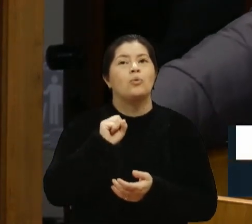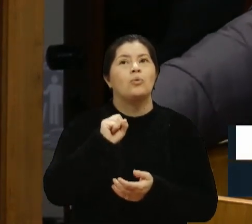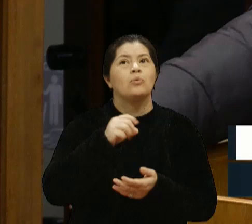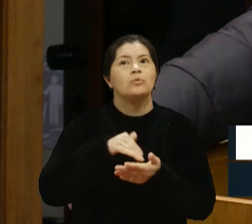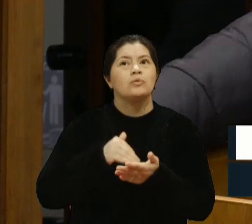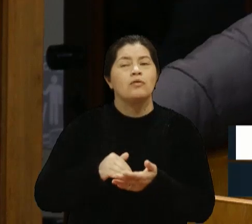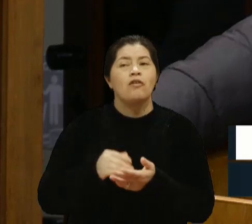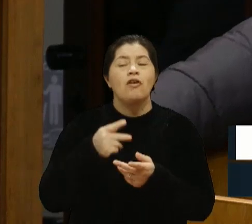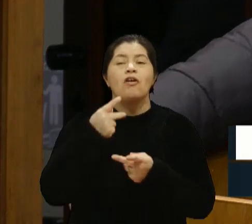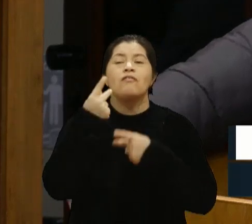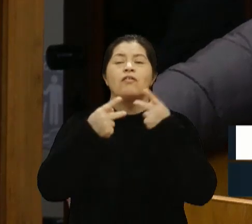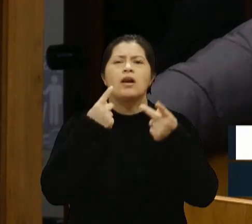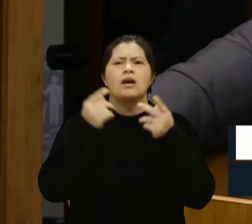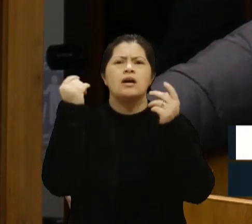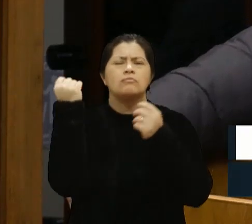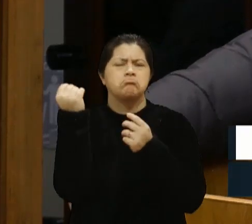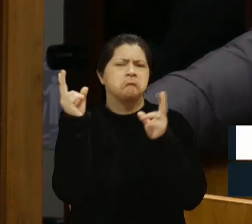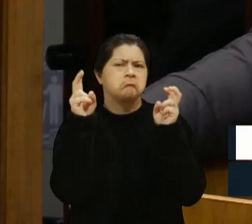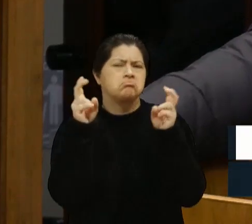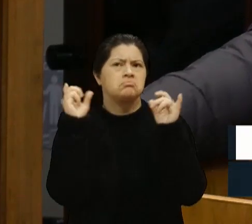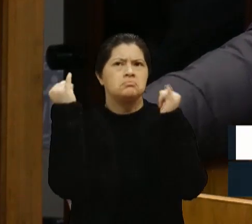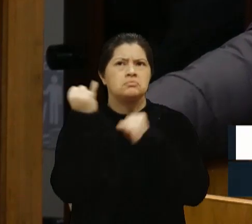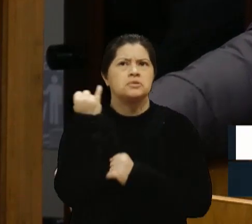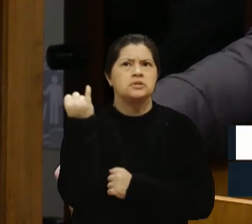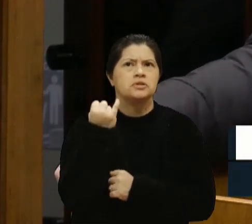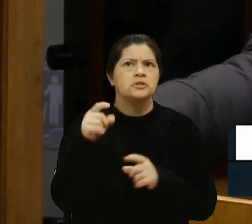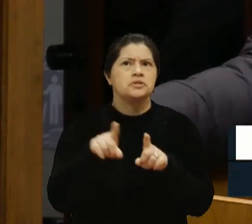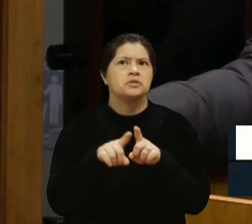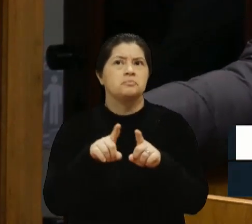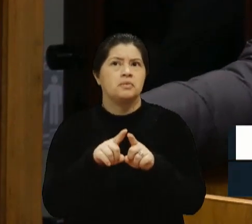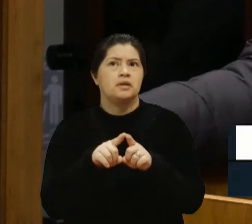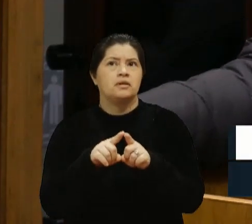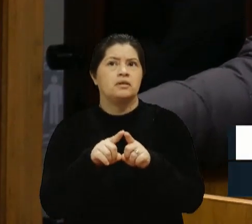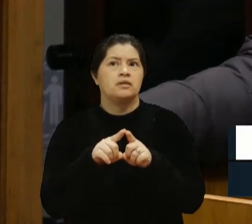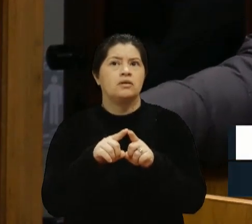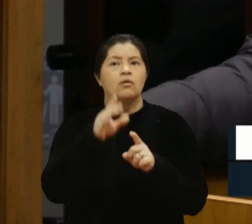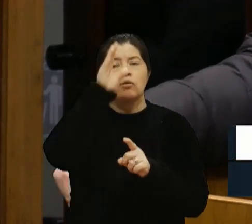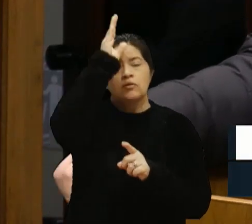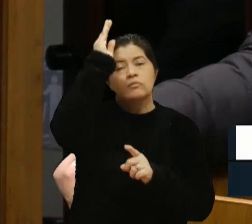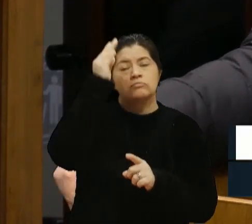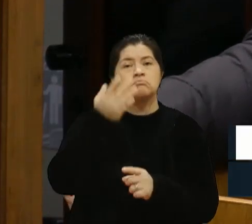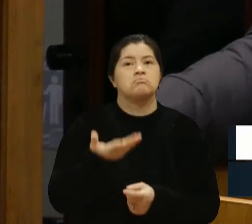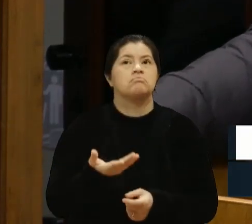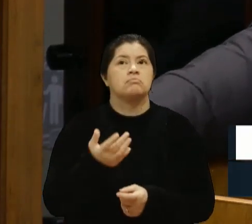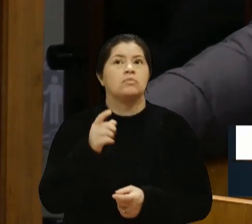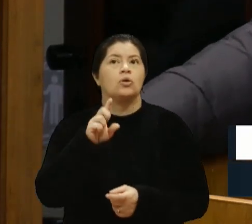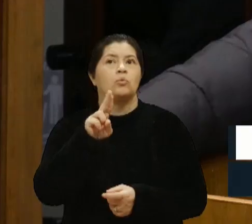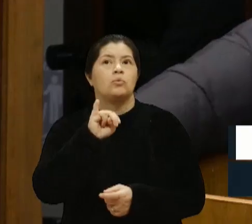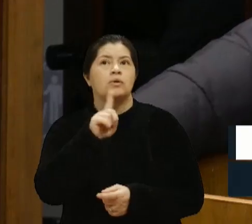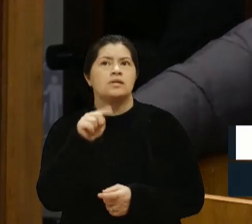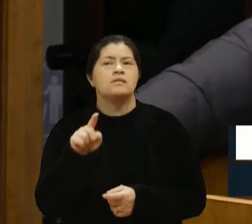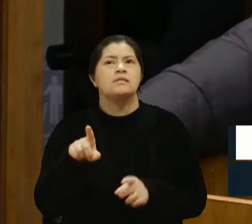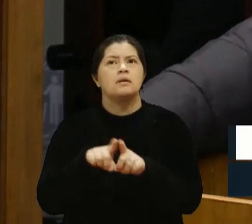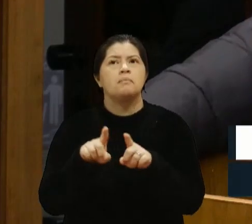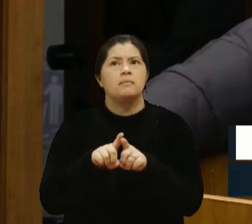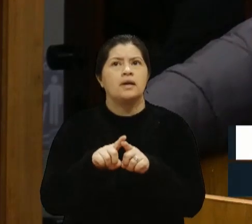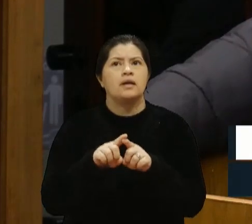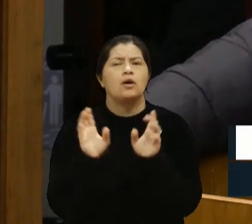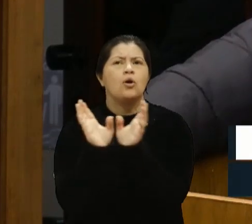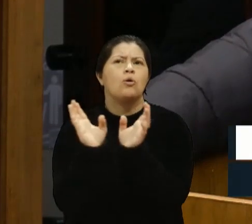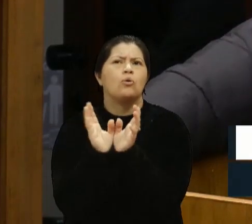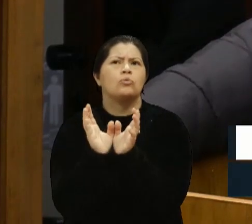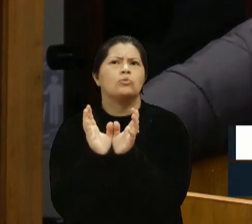falar sobre assunto tão importante, também ao Coronel Luiz, né, seu adjunto, que estava aqui até agora recentemente, enfim, a todas as